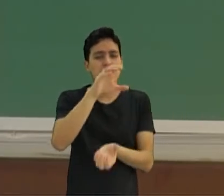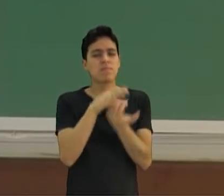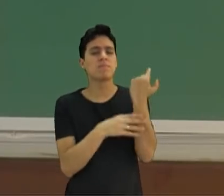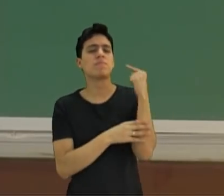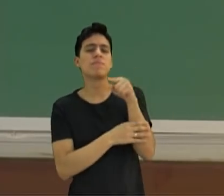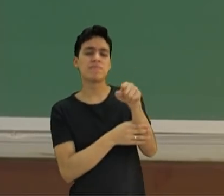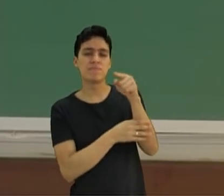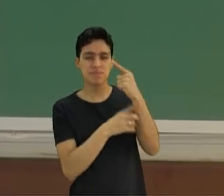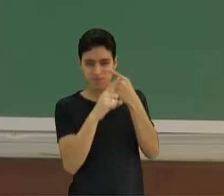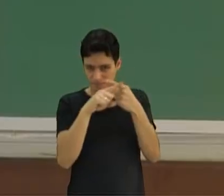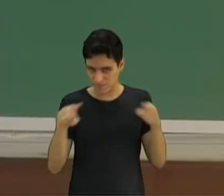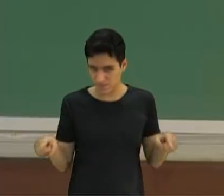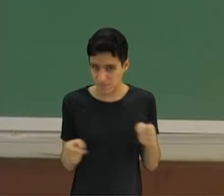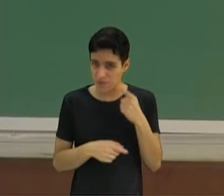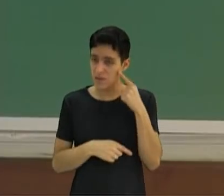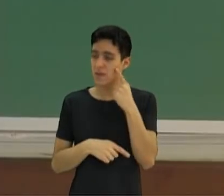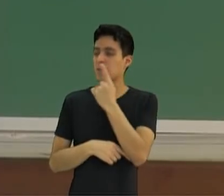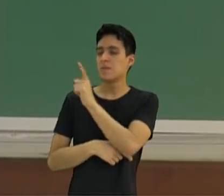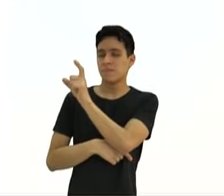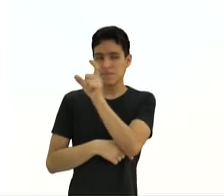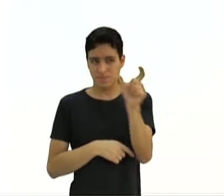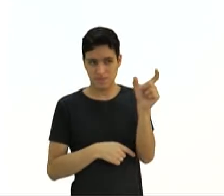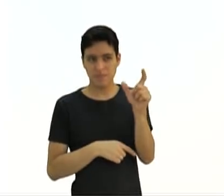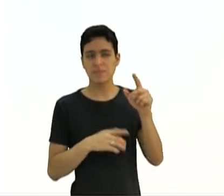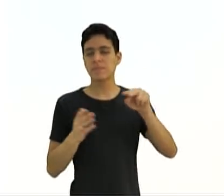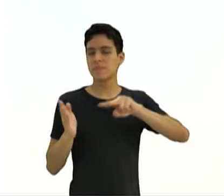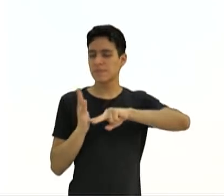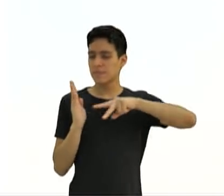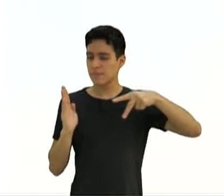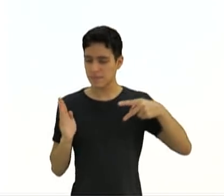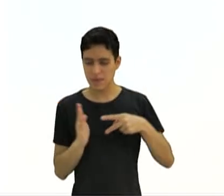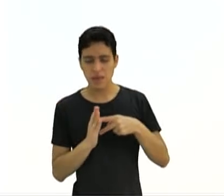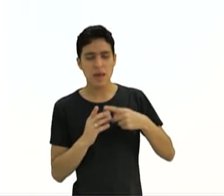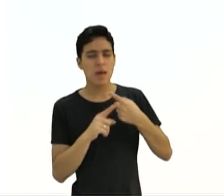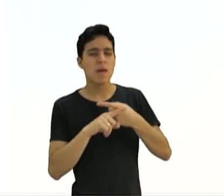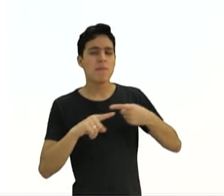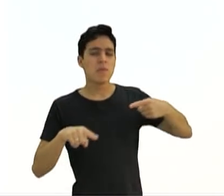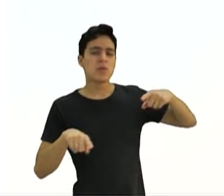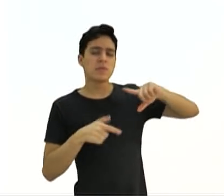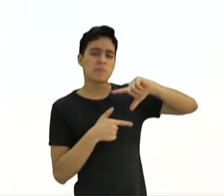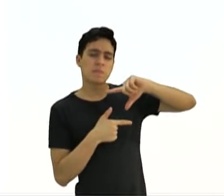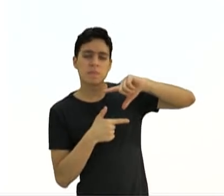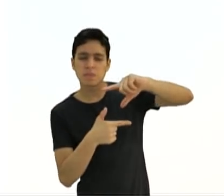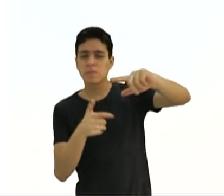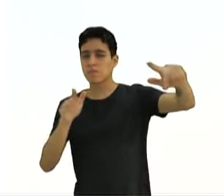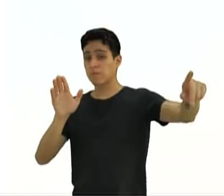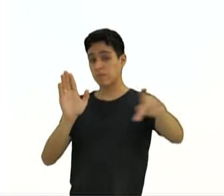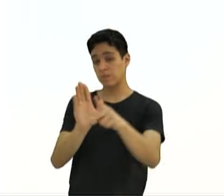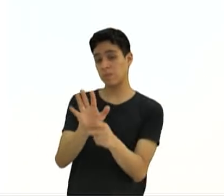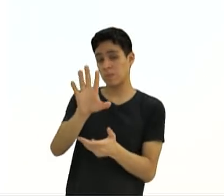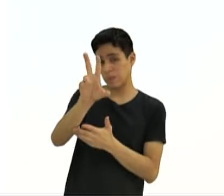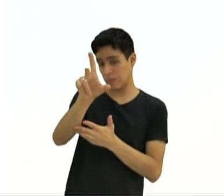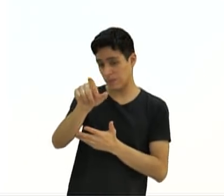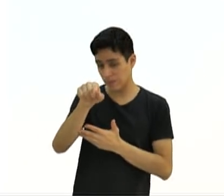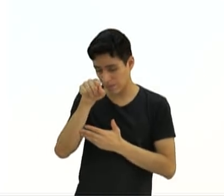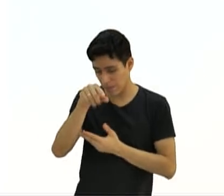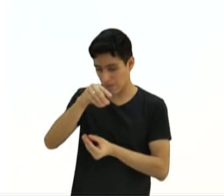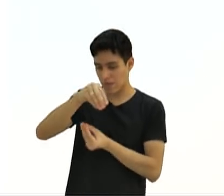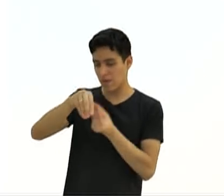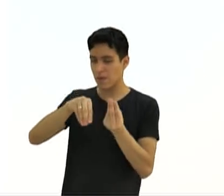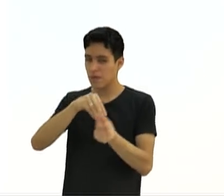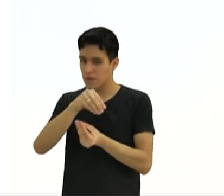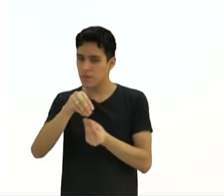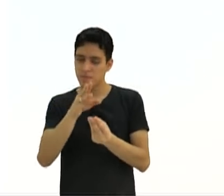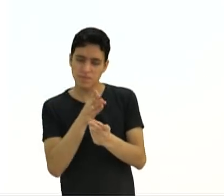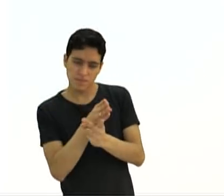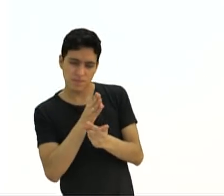música? Alundê Aluyá é uma música folclórica africana que pode estar associada a duas